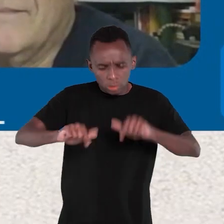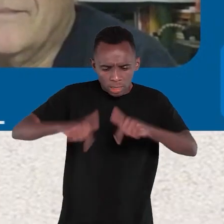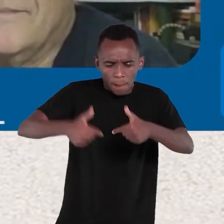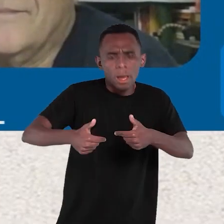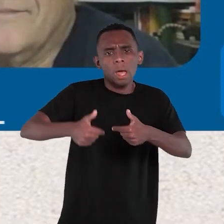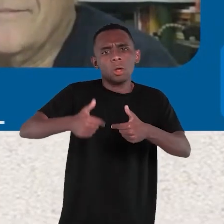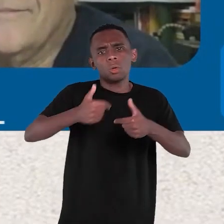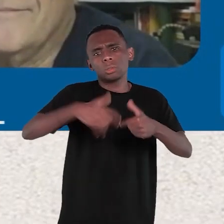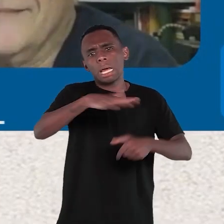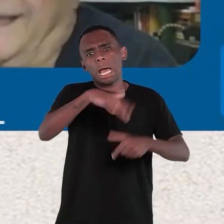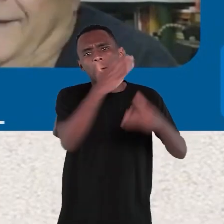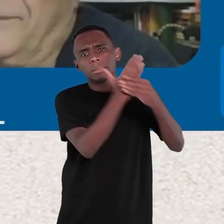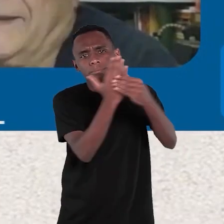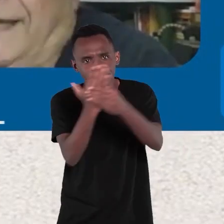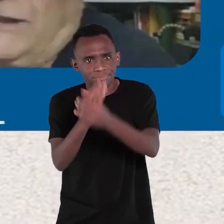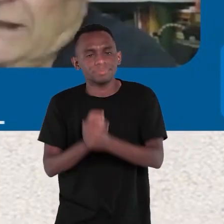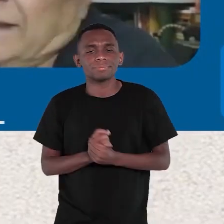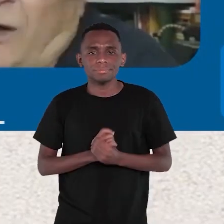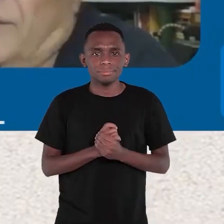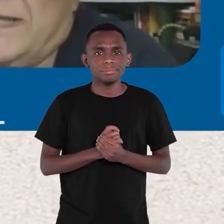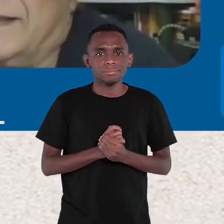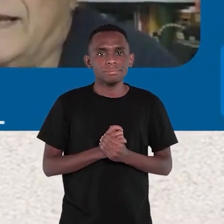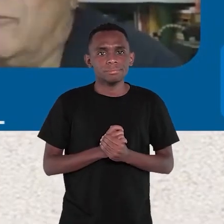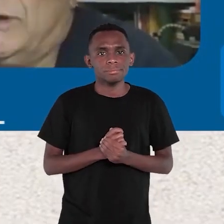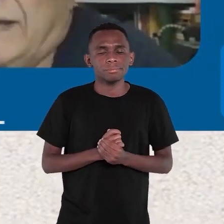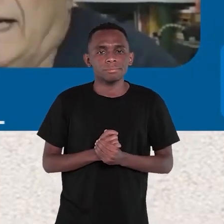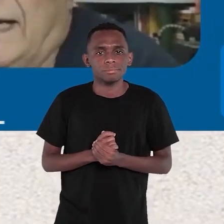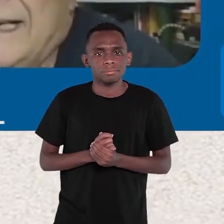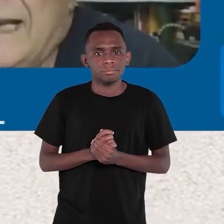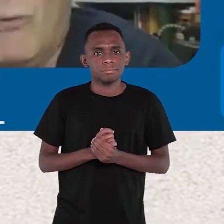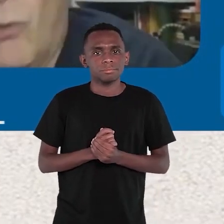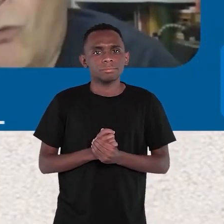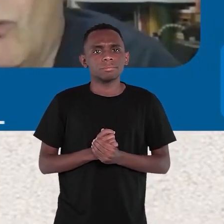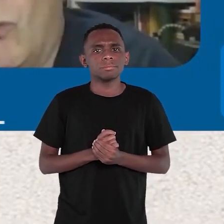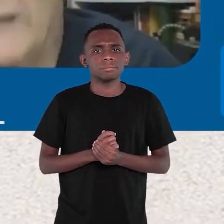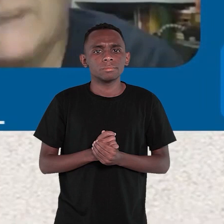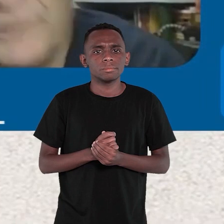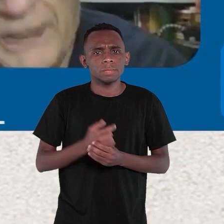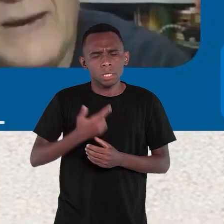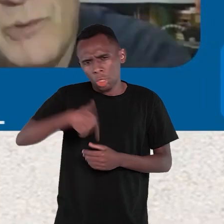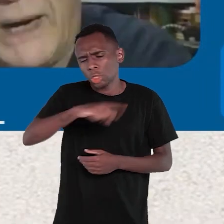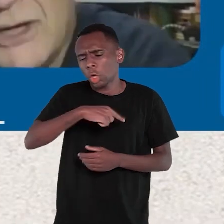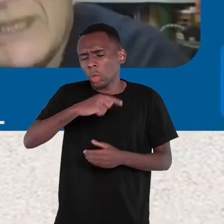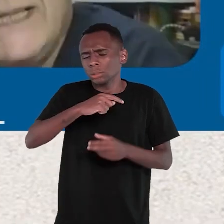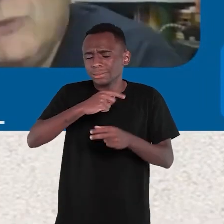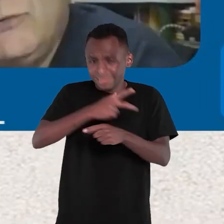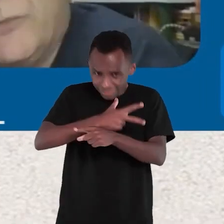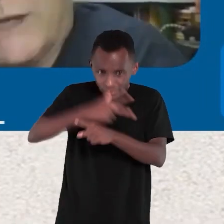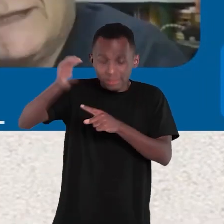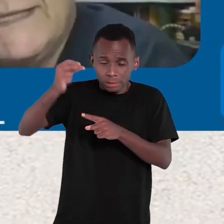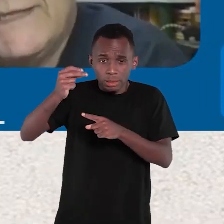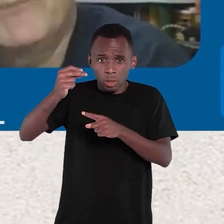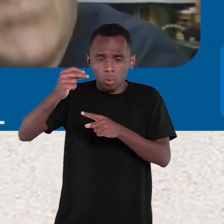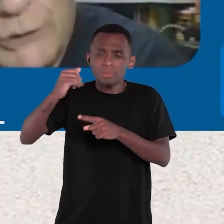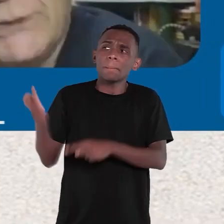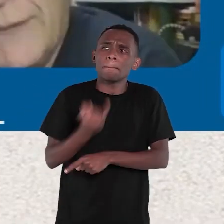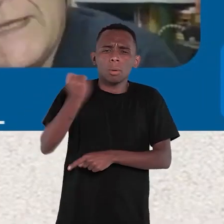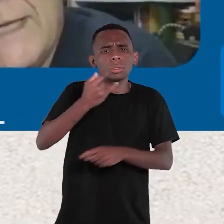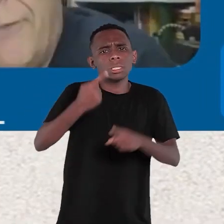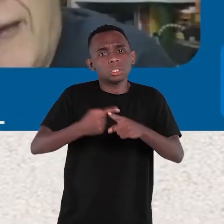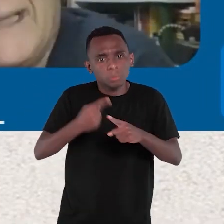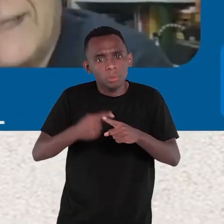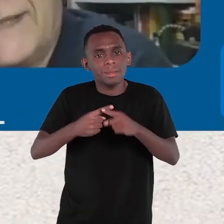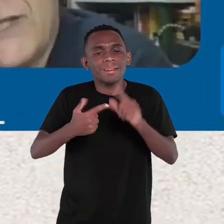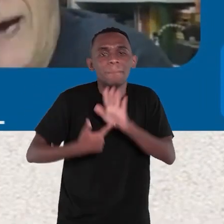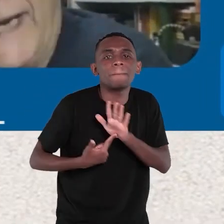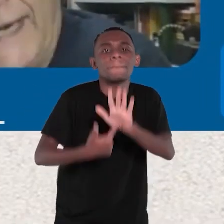as bibliotecas, né? Obrigado. A gente realmente tem muita. Esse prêmio, para nós, ele é muito importante porque justamente